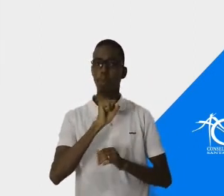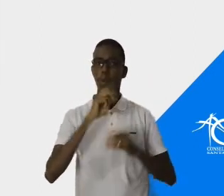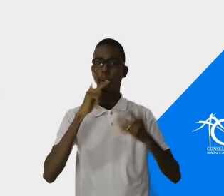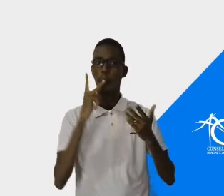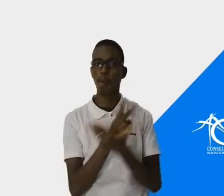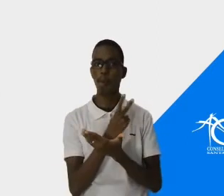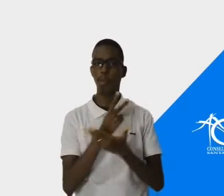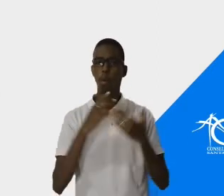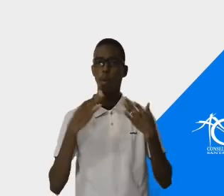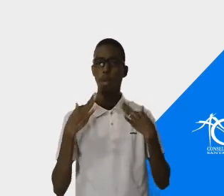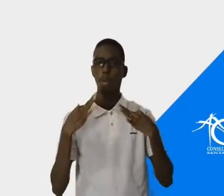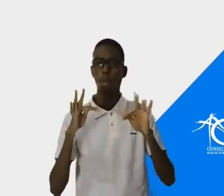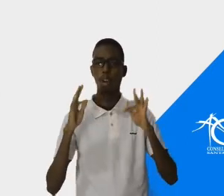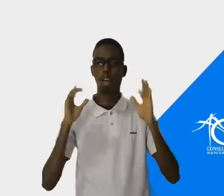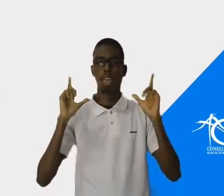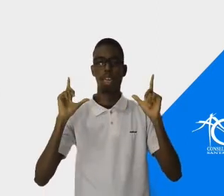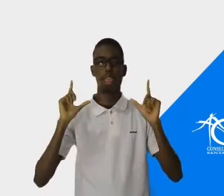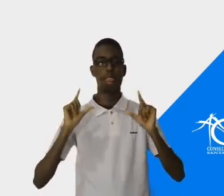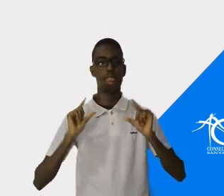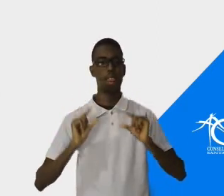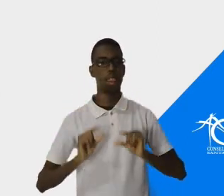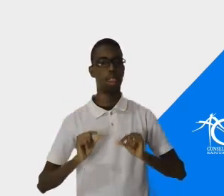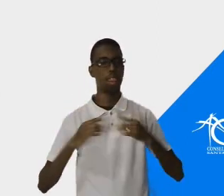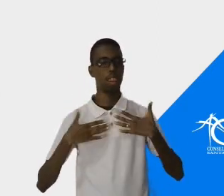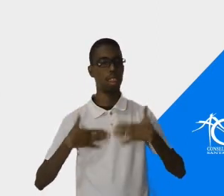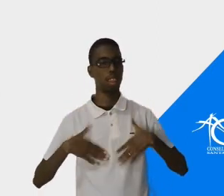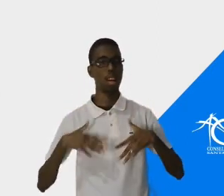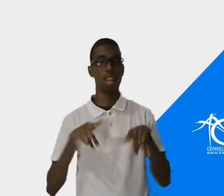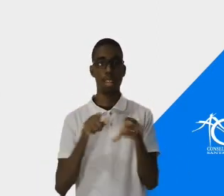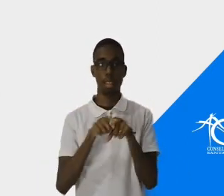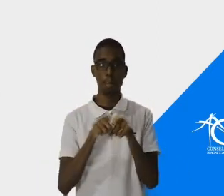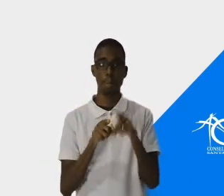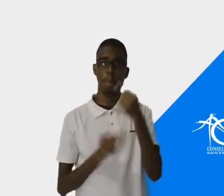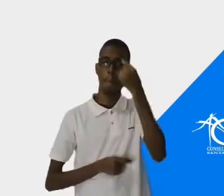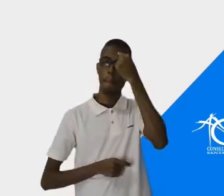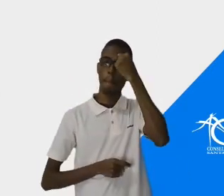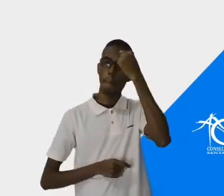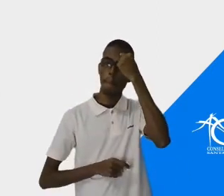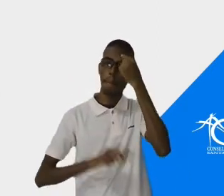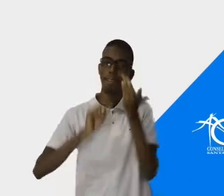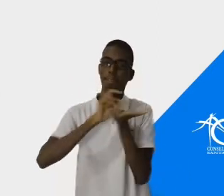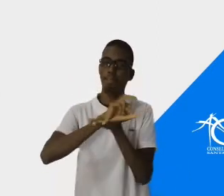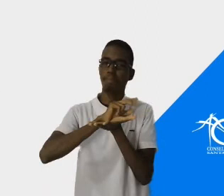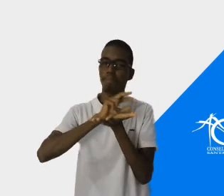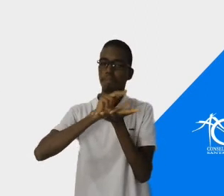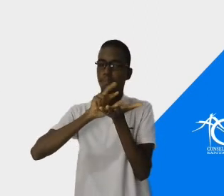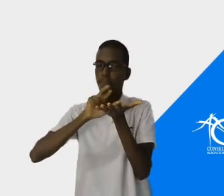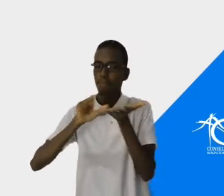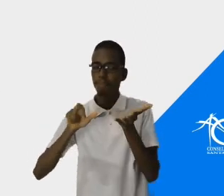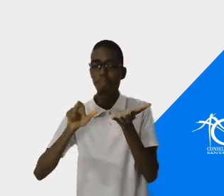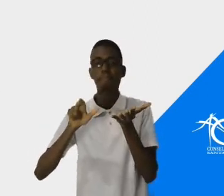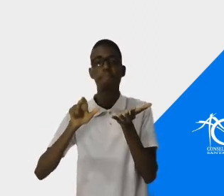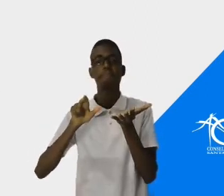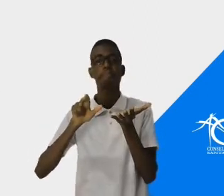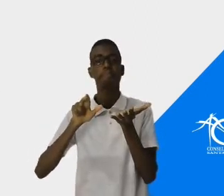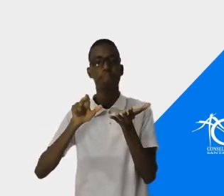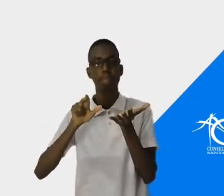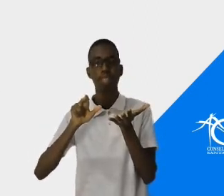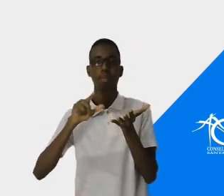inclusive aliviar pensamentos, abrindo caminhos para novas